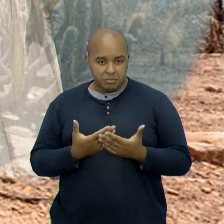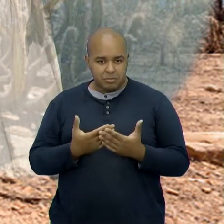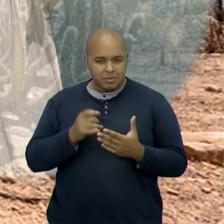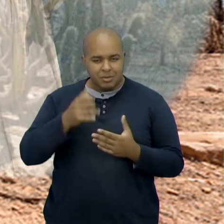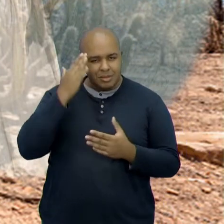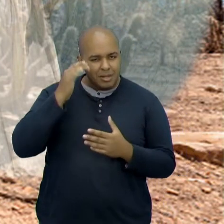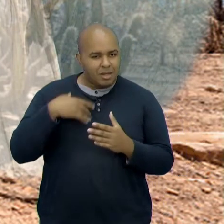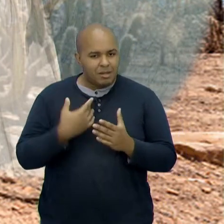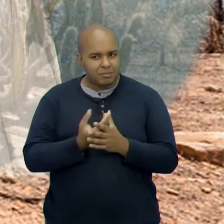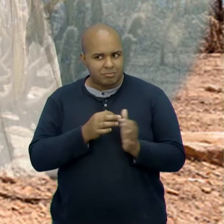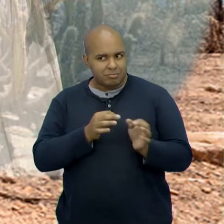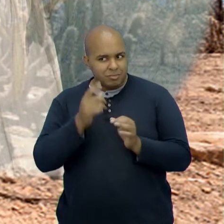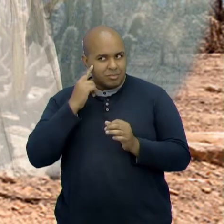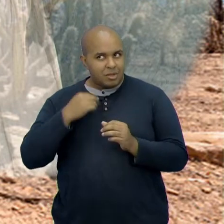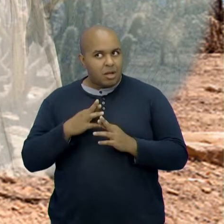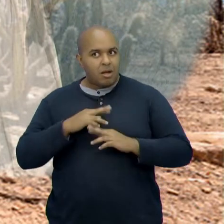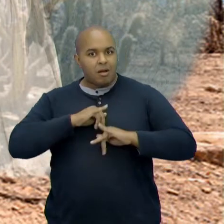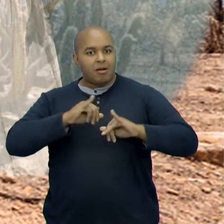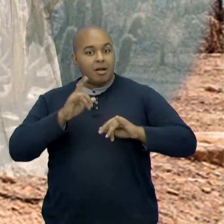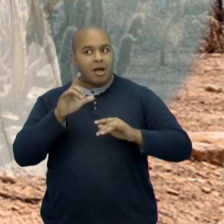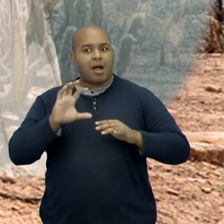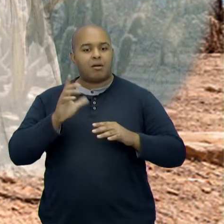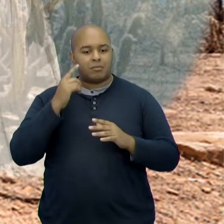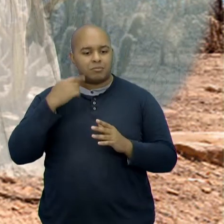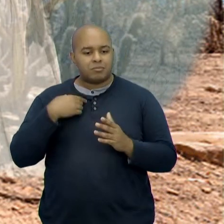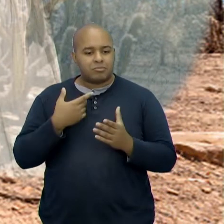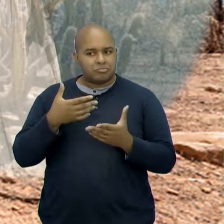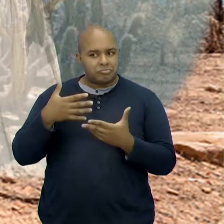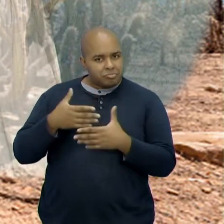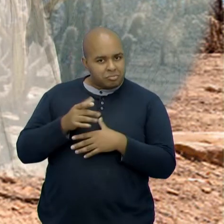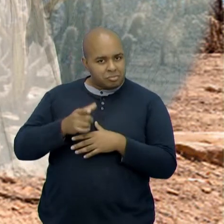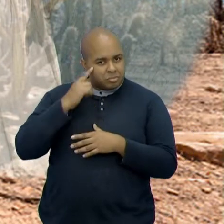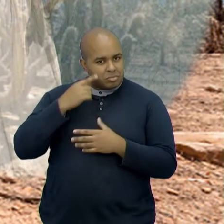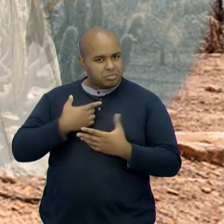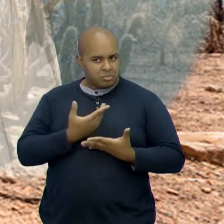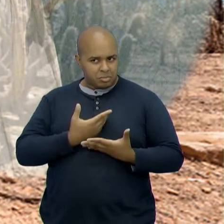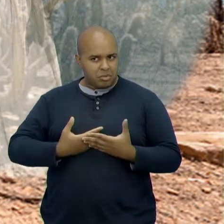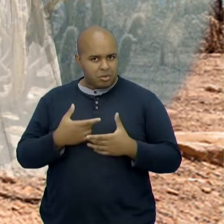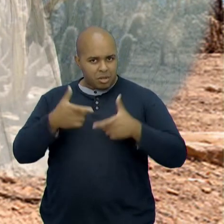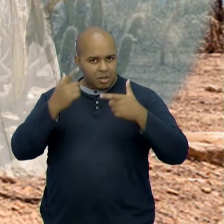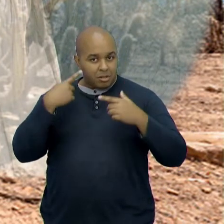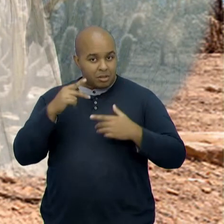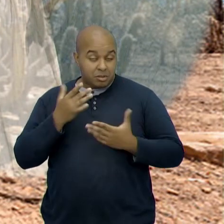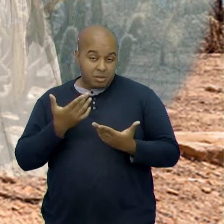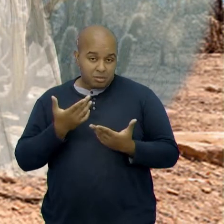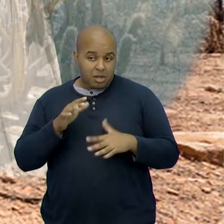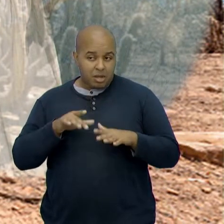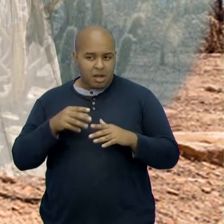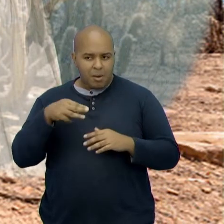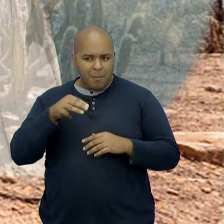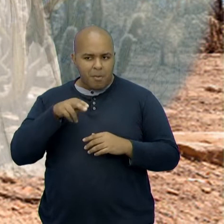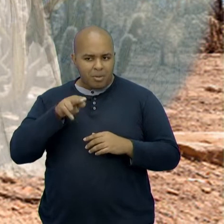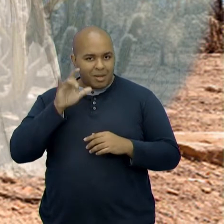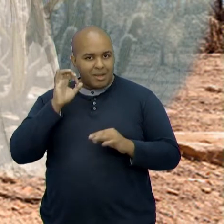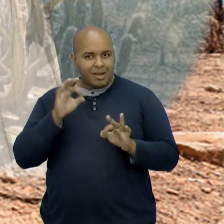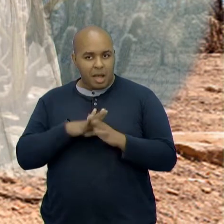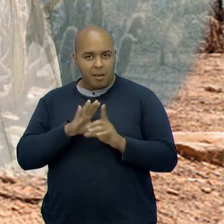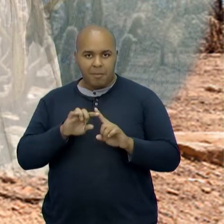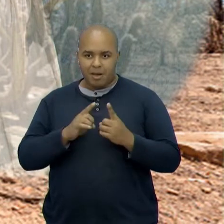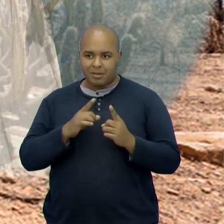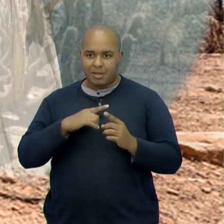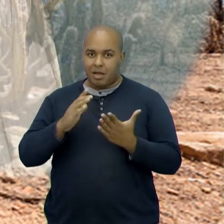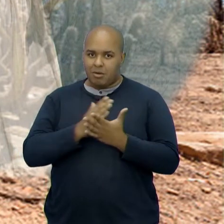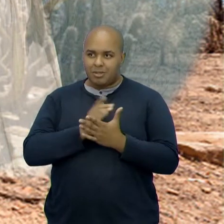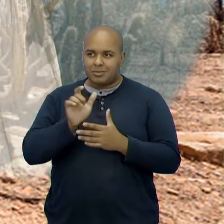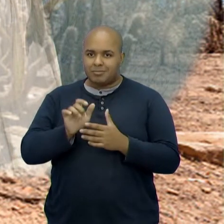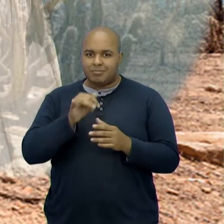você sabe que a proclamação da República fez o quê? Acabou com o reino português, com o reinado português. Então, a monarquia acaba, mas existem